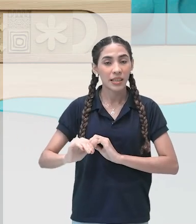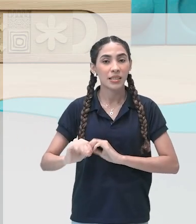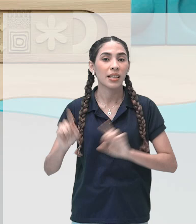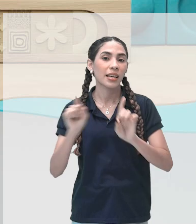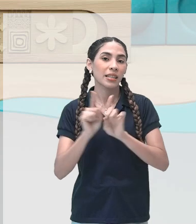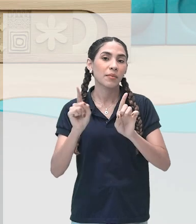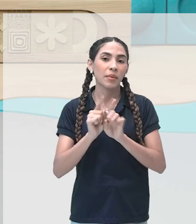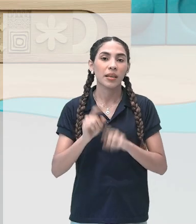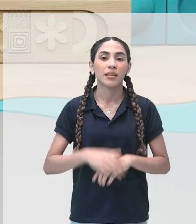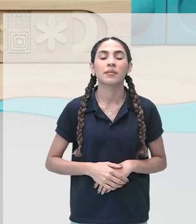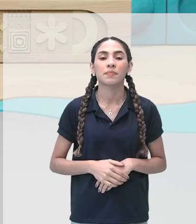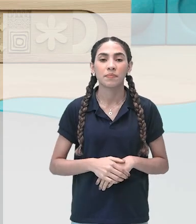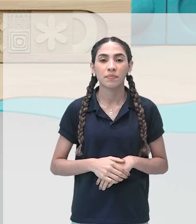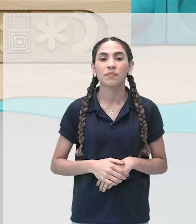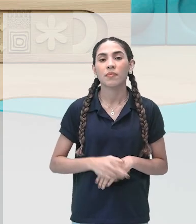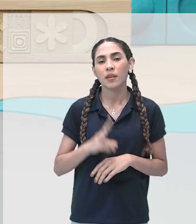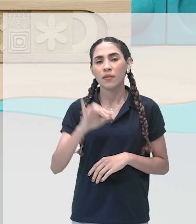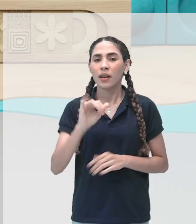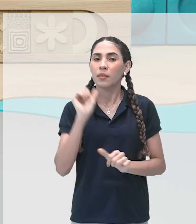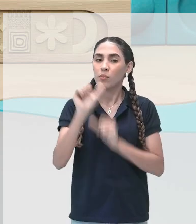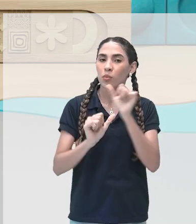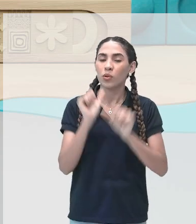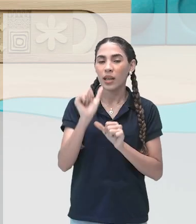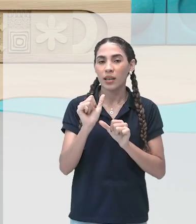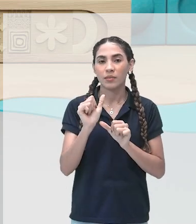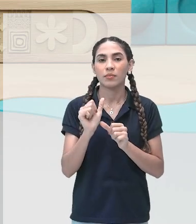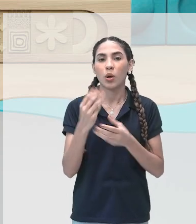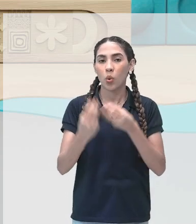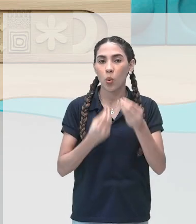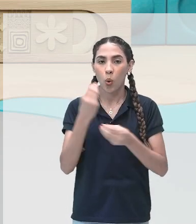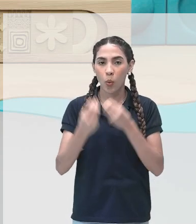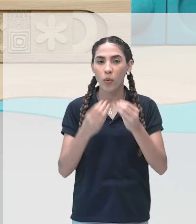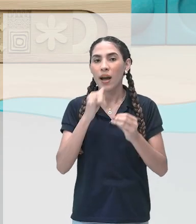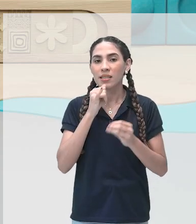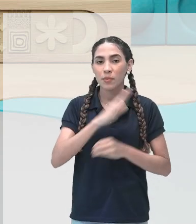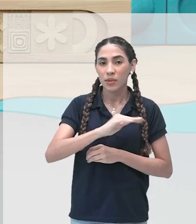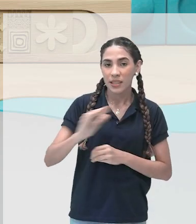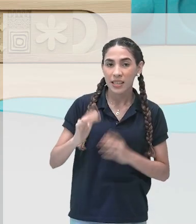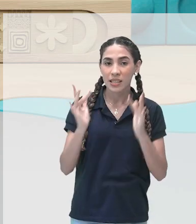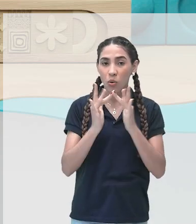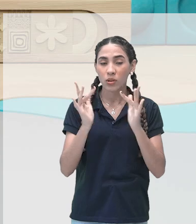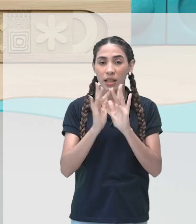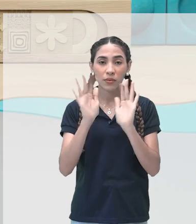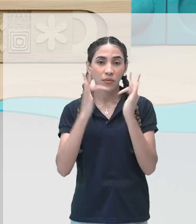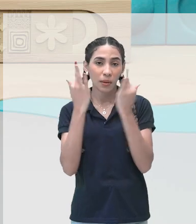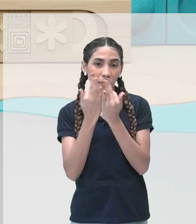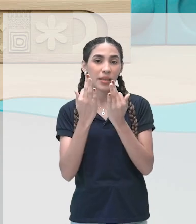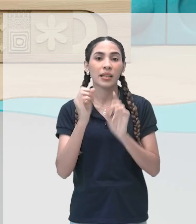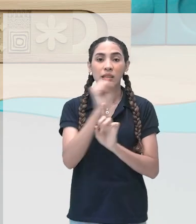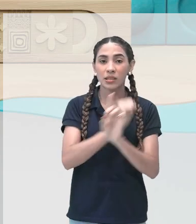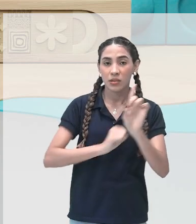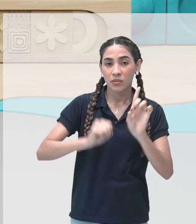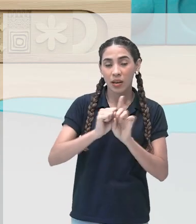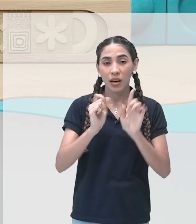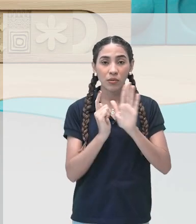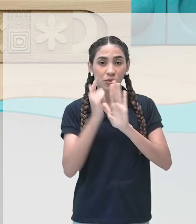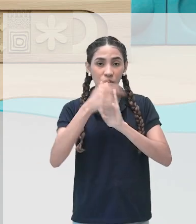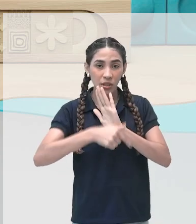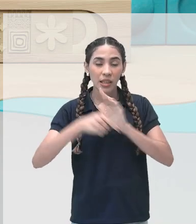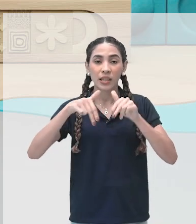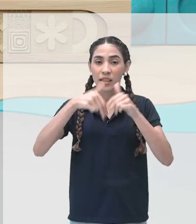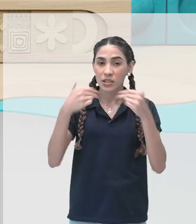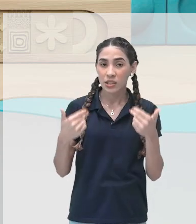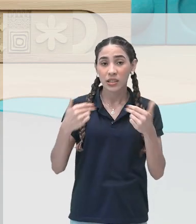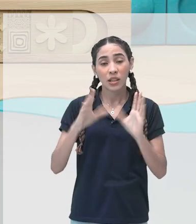suas representações de infância vão variar conforme a colocação da criança na família, na classe social, a questão do gênero, da etnia, do